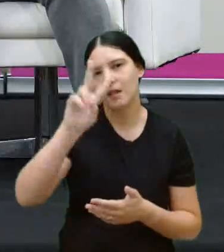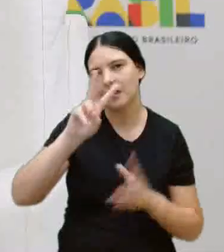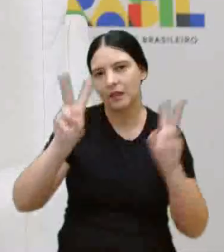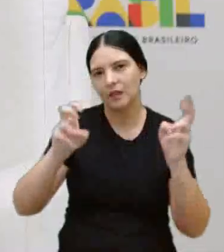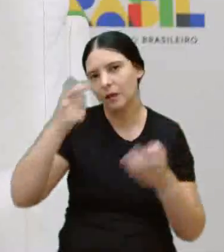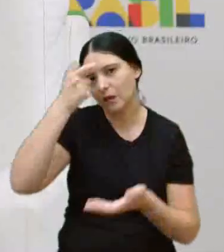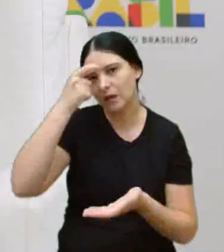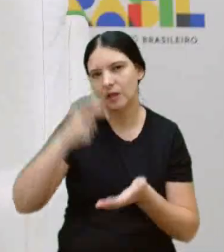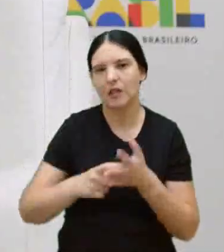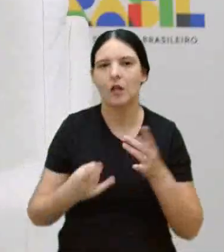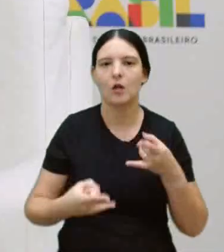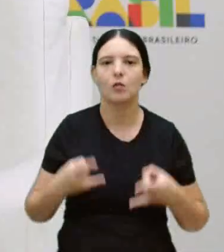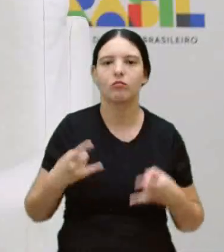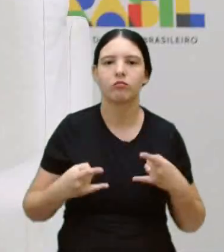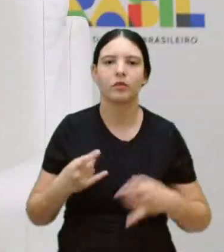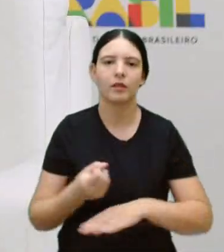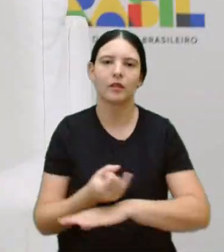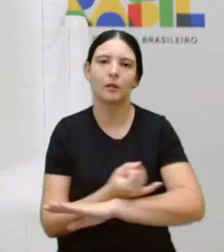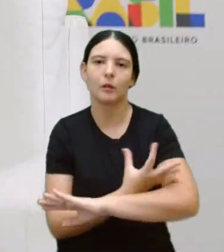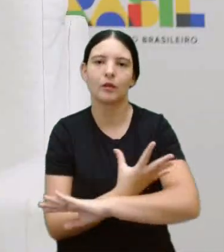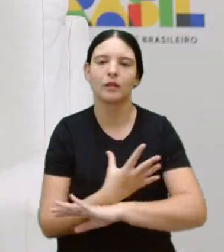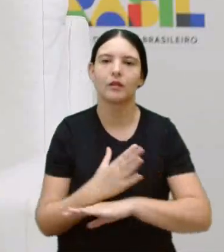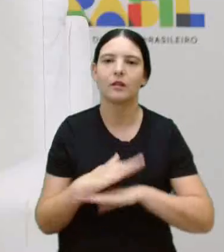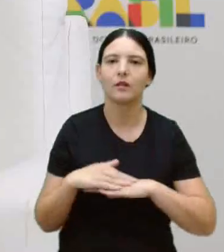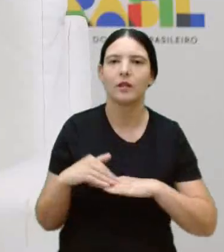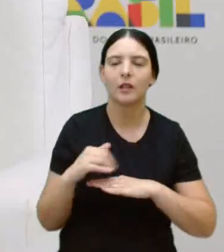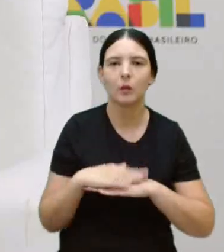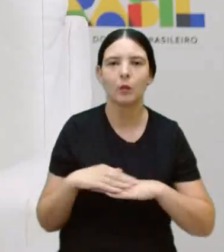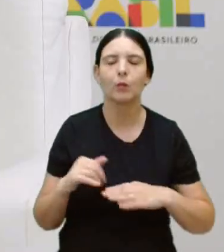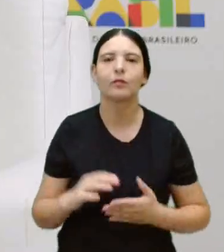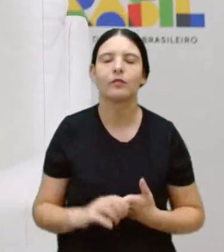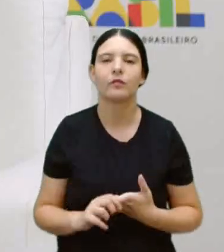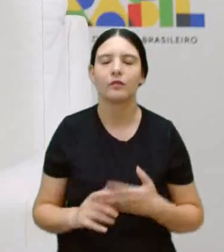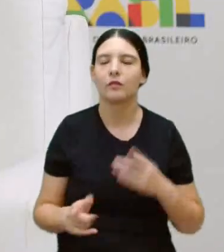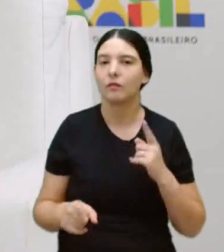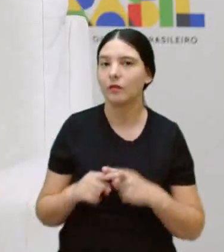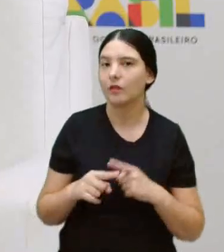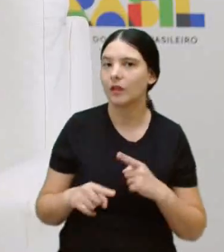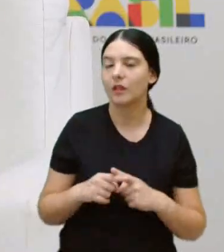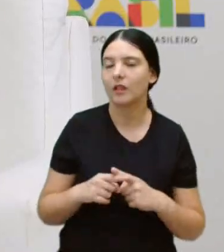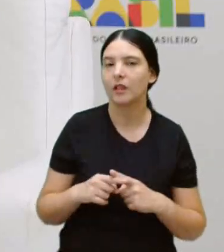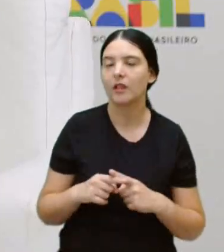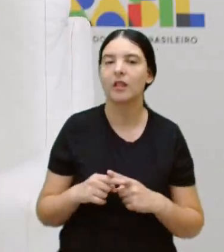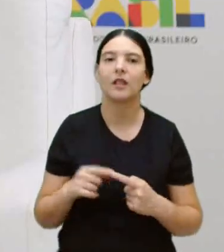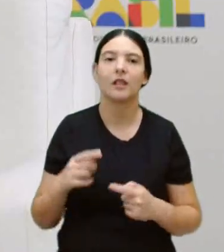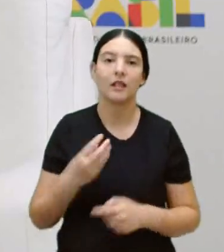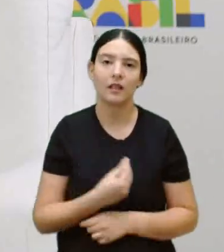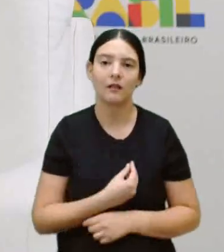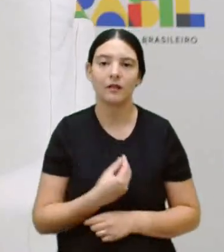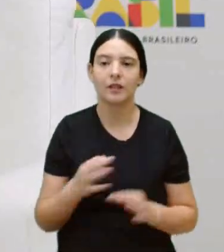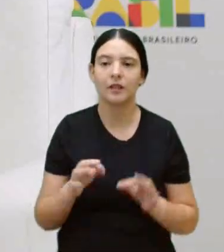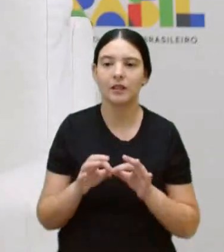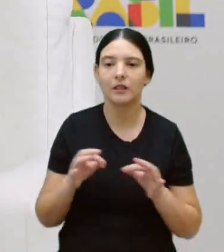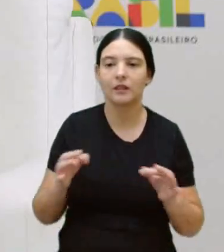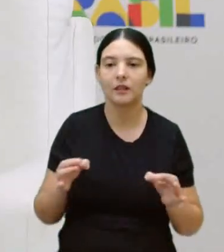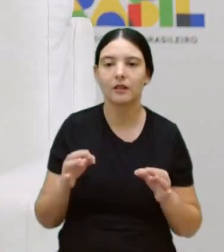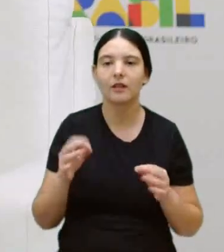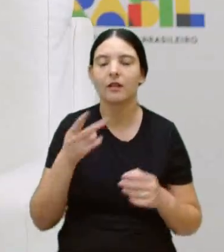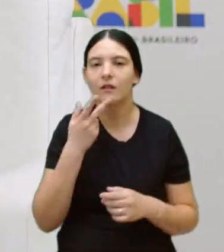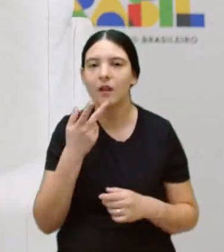robótica, emoção, afeto. Nesse artigo, na minha coluna da revista Vida Simples, o que eu estou falando? O que eu estou